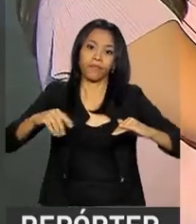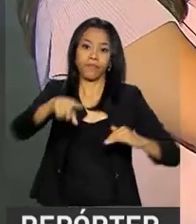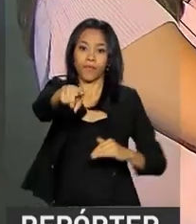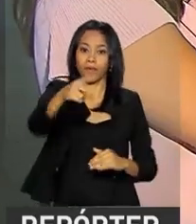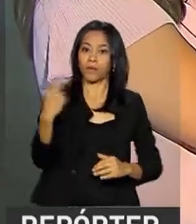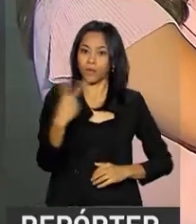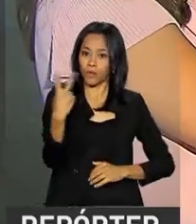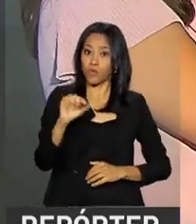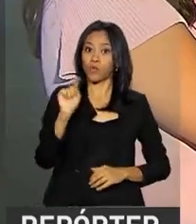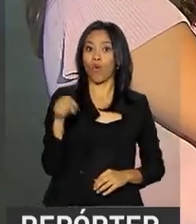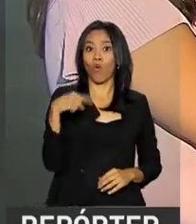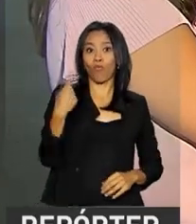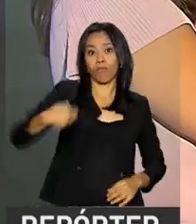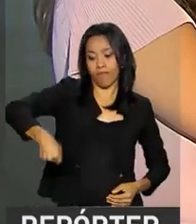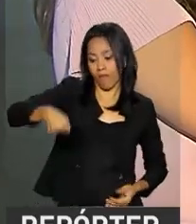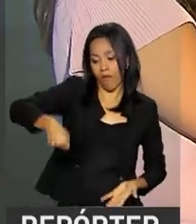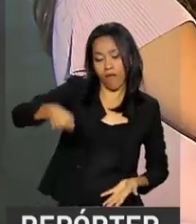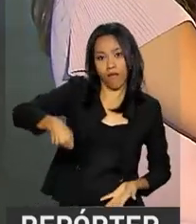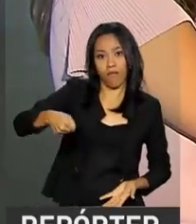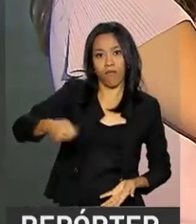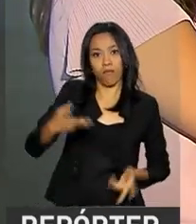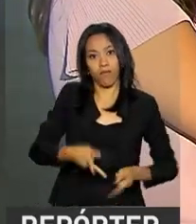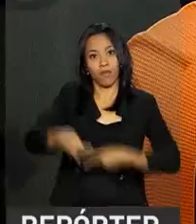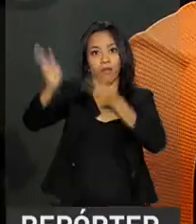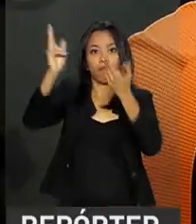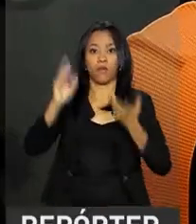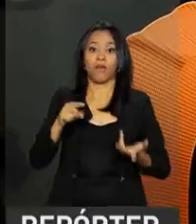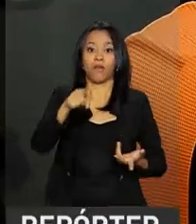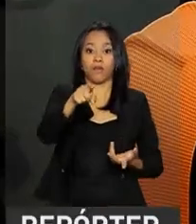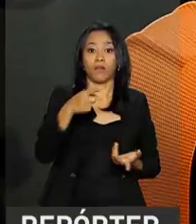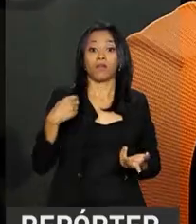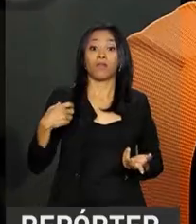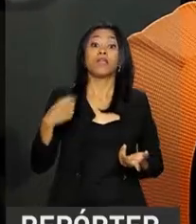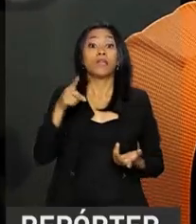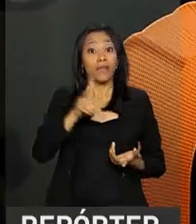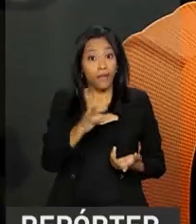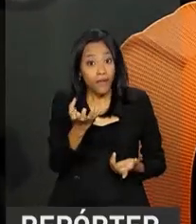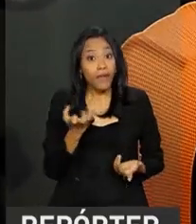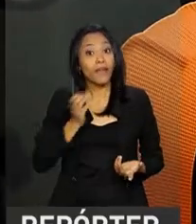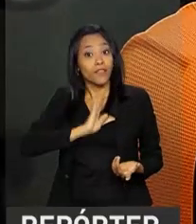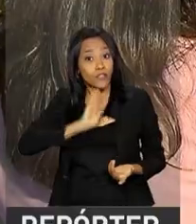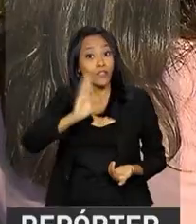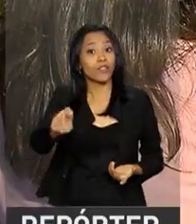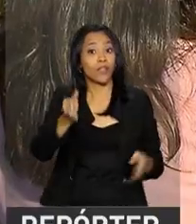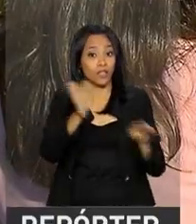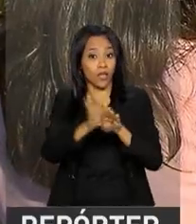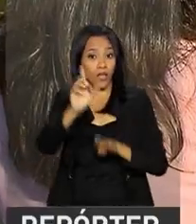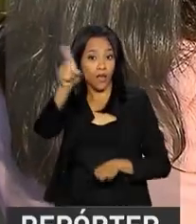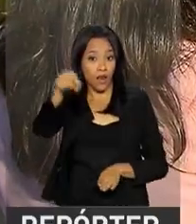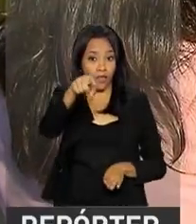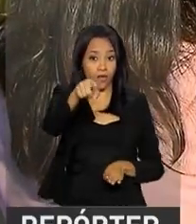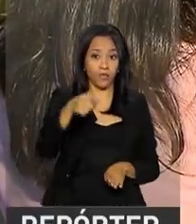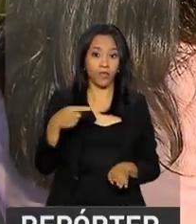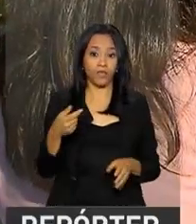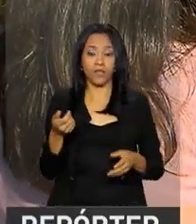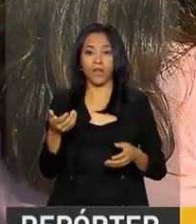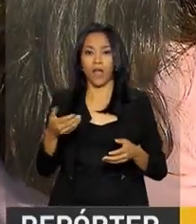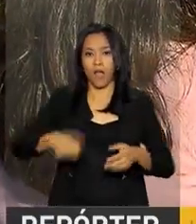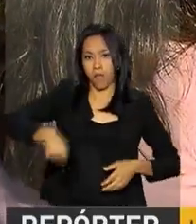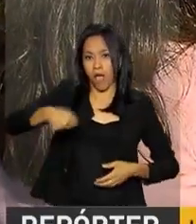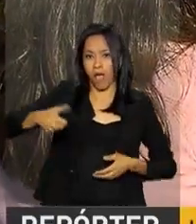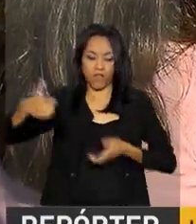mala só com as fantasias para curtir a festa e querem chegar direto na folha e já vai chegar deixar a mala no